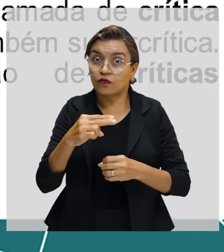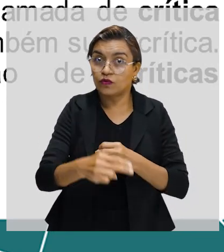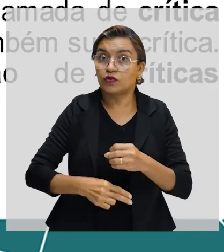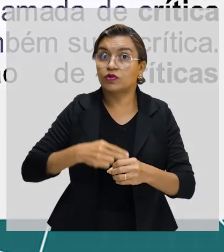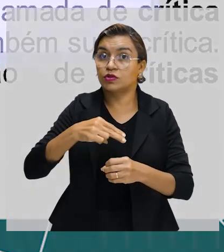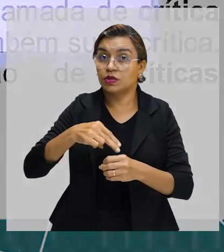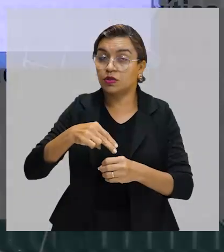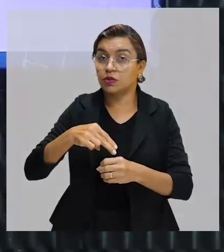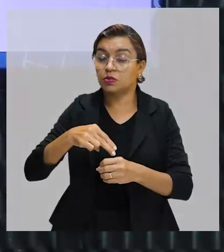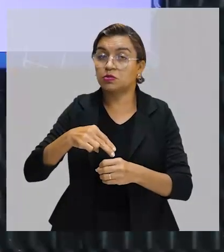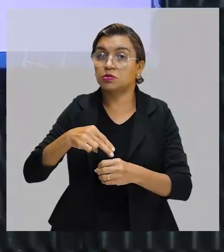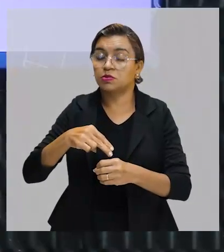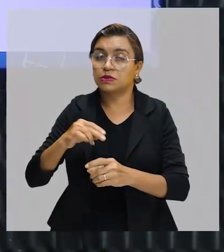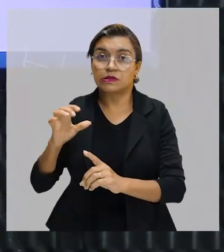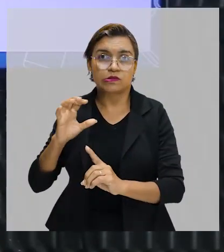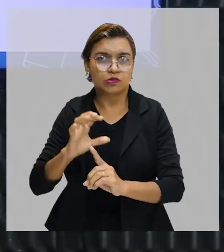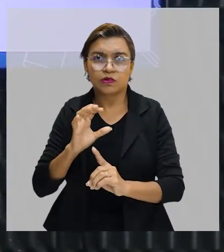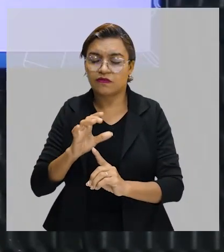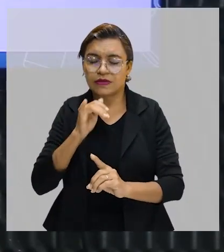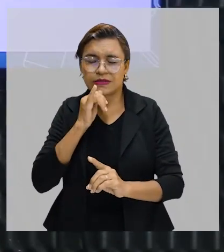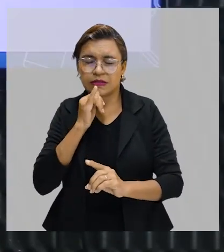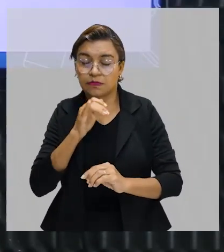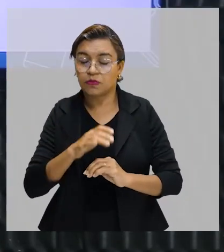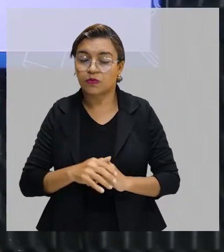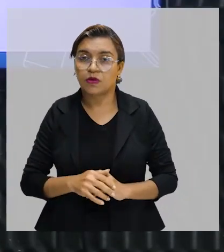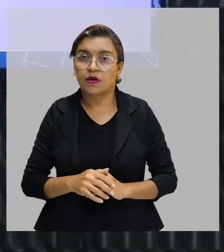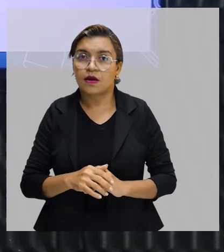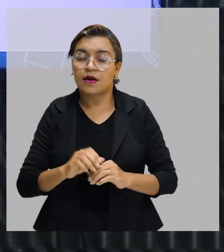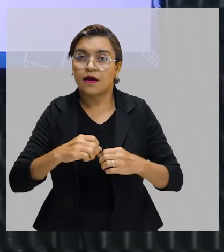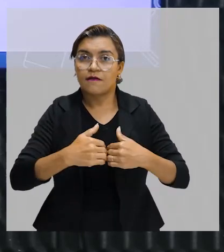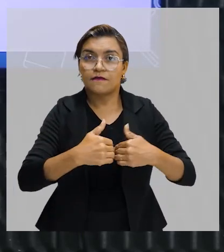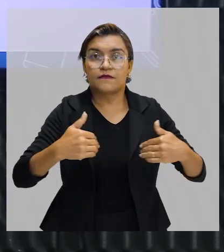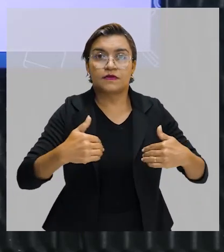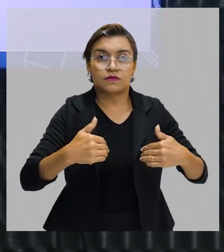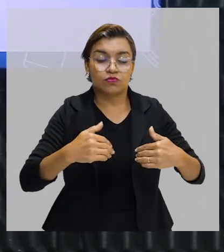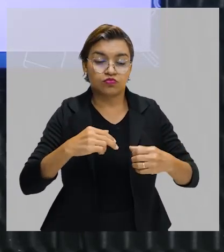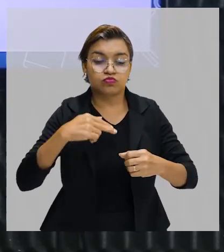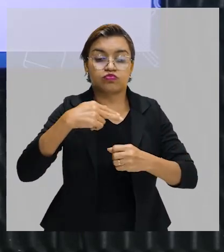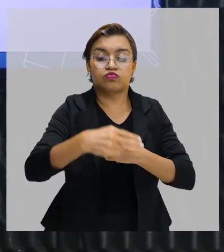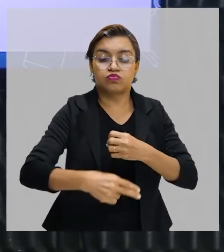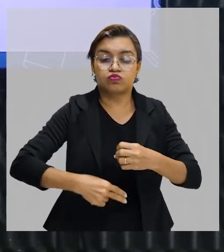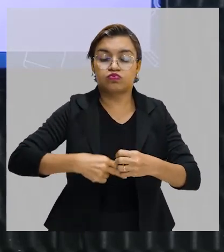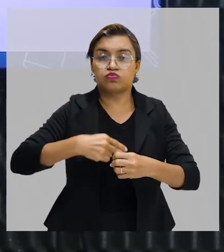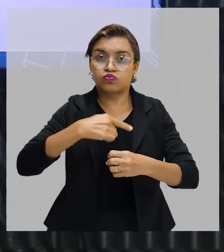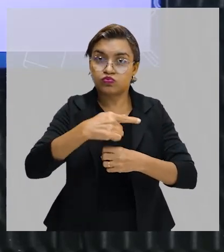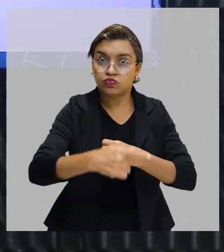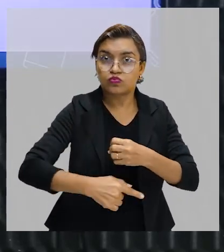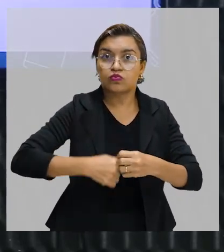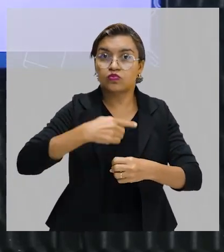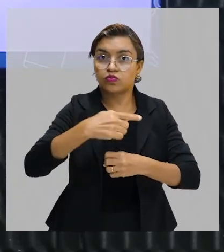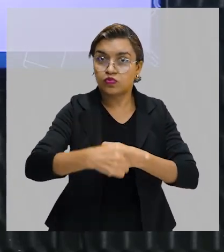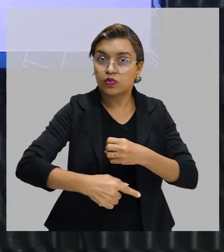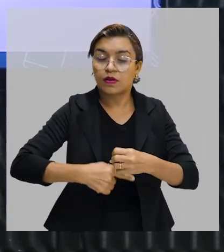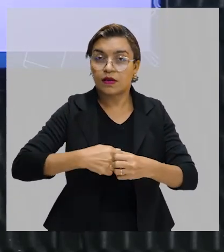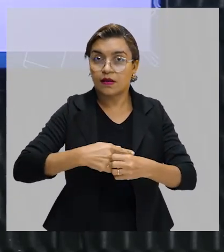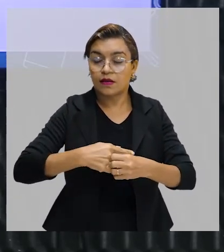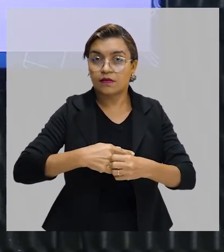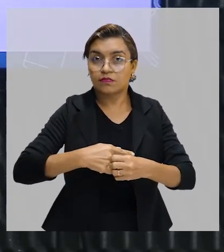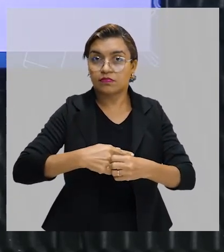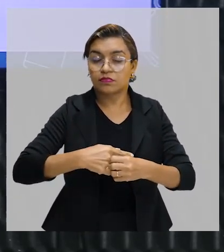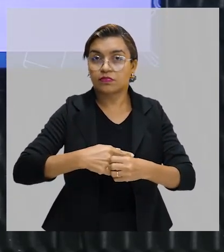autossustentável, né? É uma fissão nuclear que já está acontecendo de forma espontânea, a reação aumentará